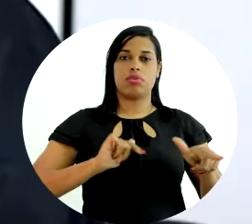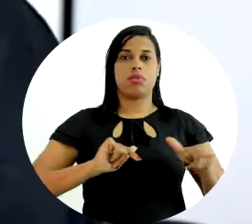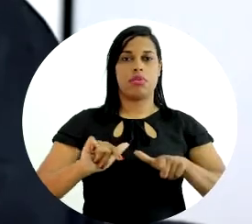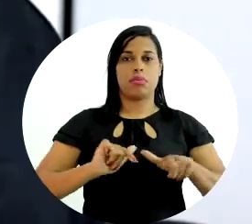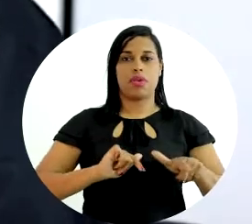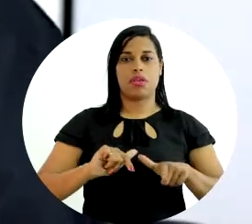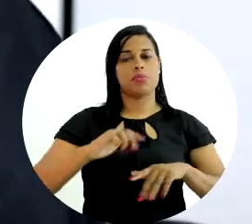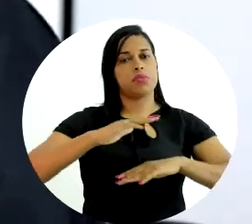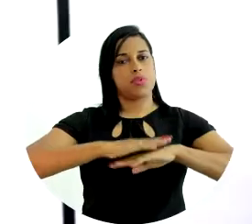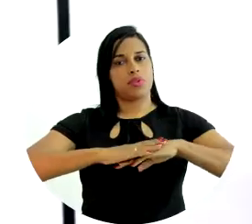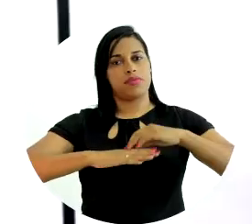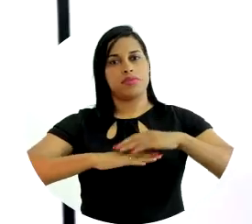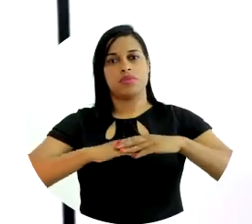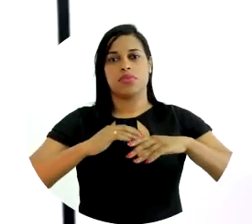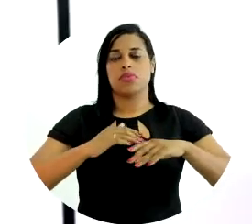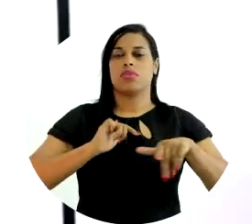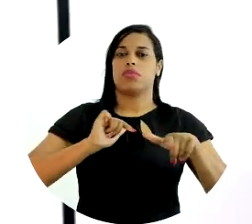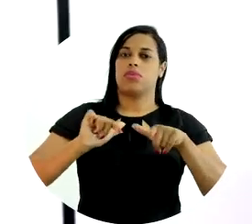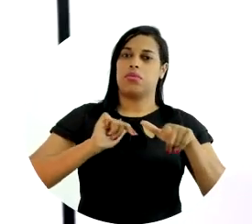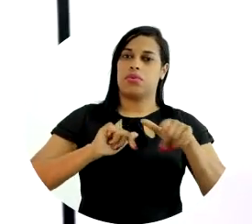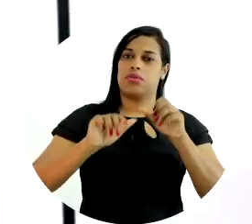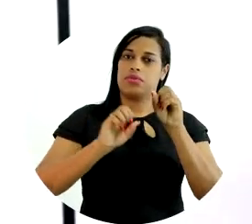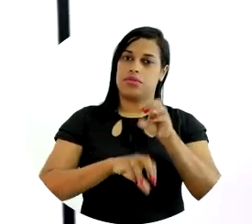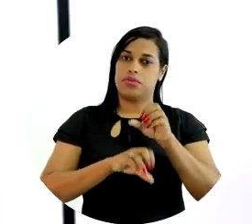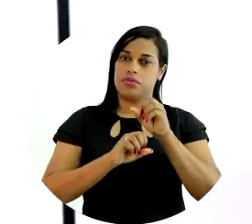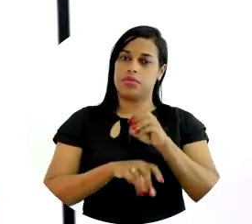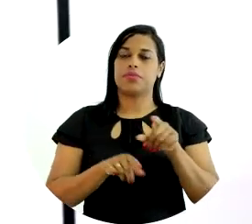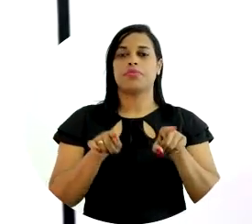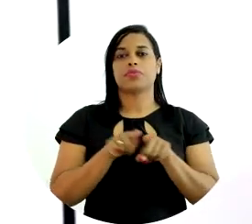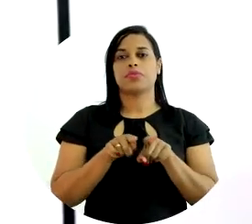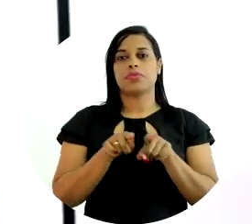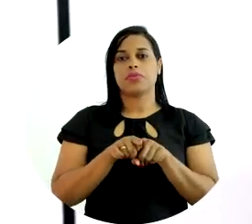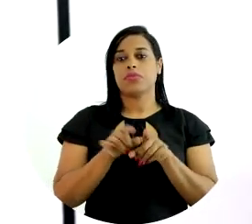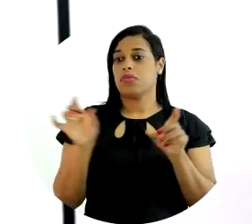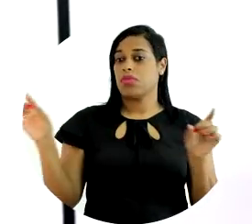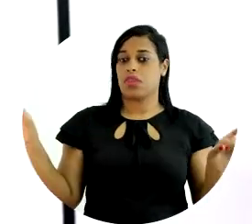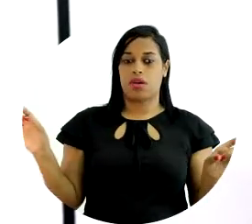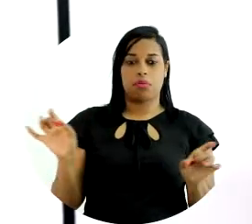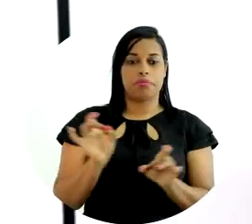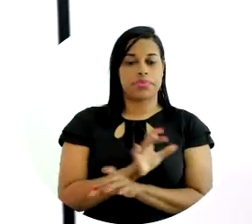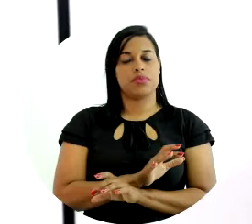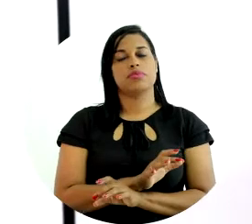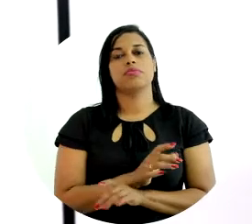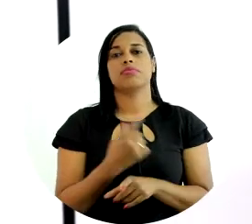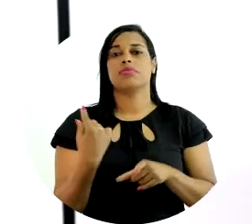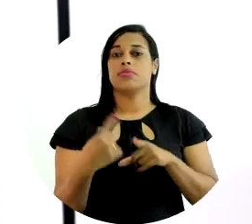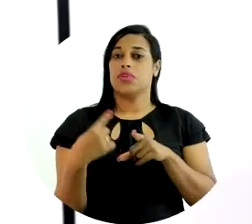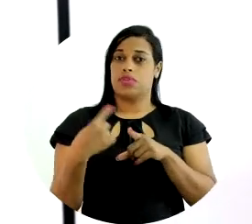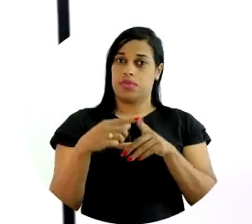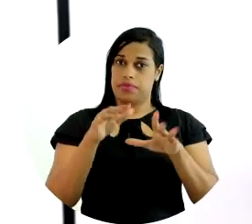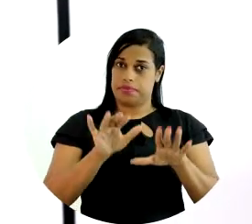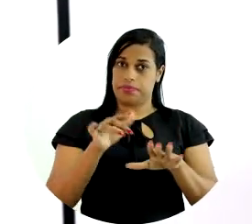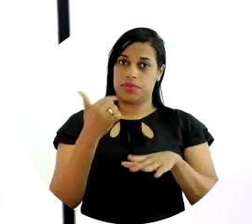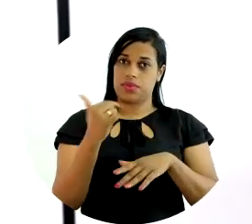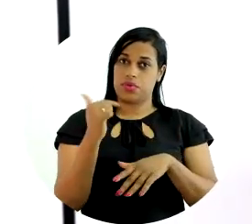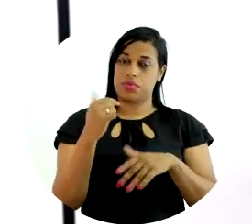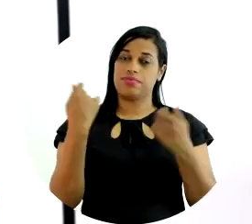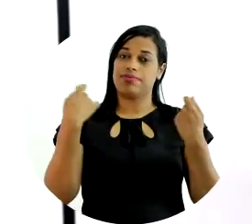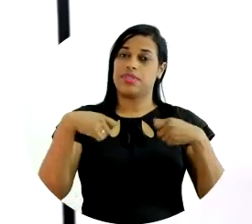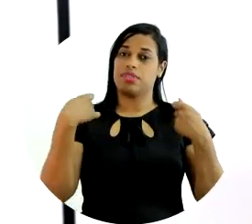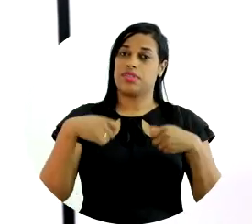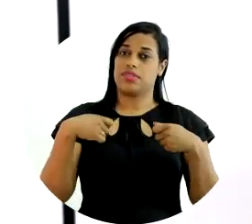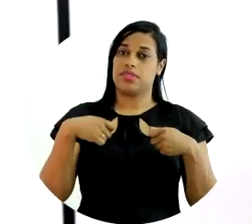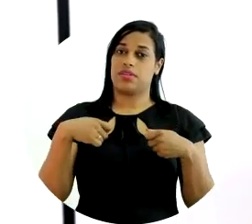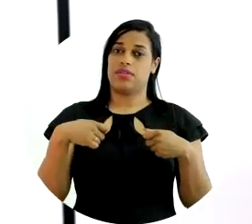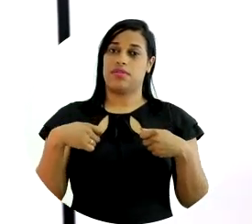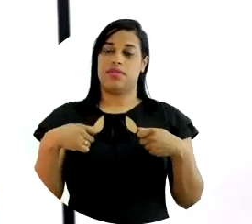trabalho e também funcionário da escola o trabalhador em educação não deixou de existir porque não